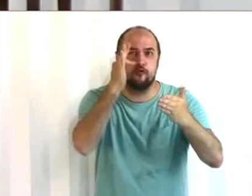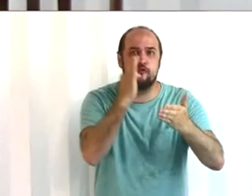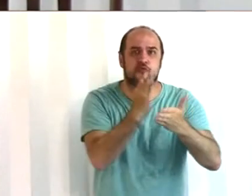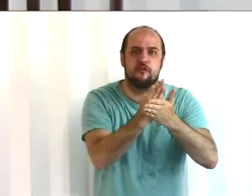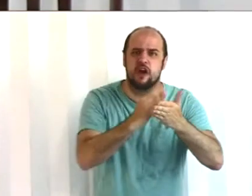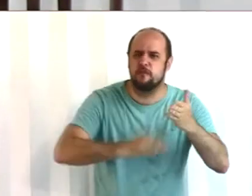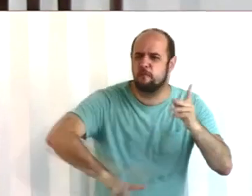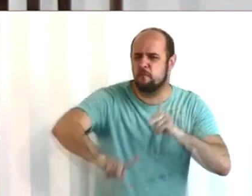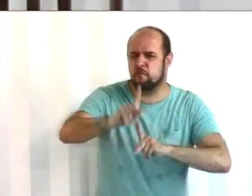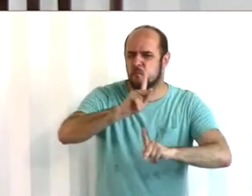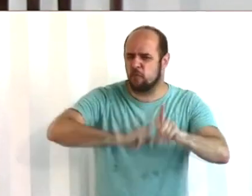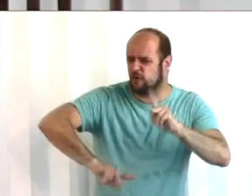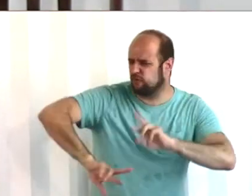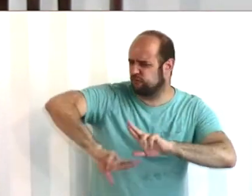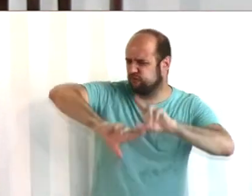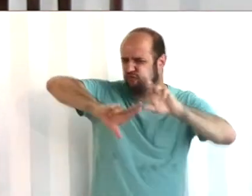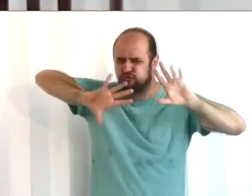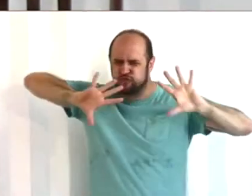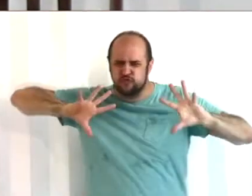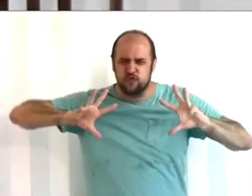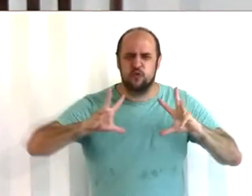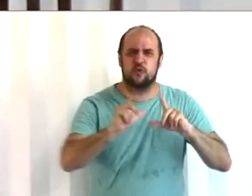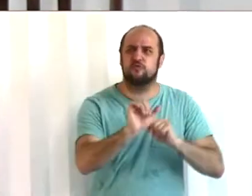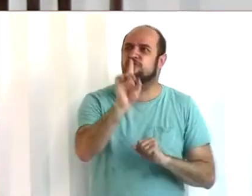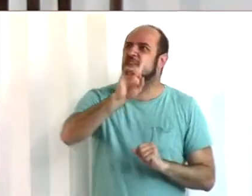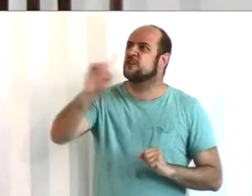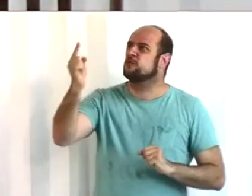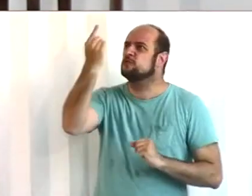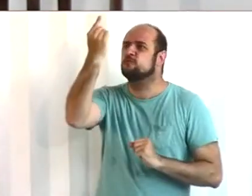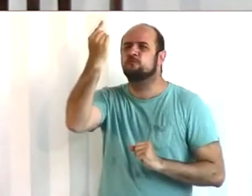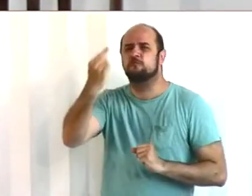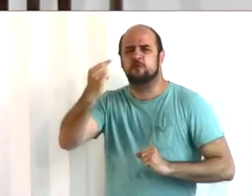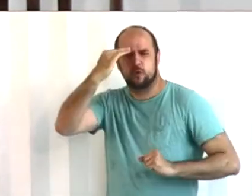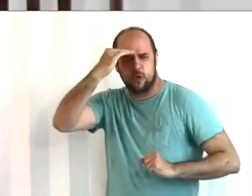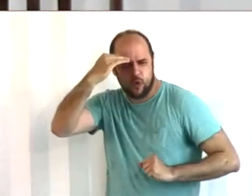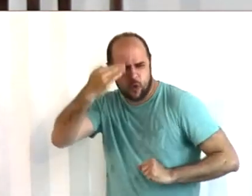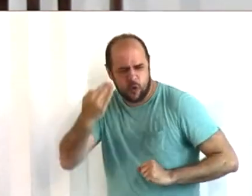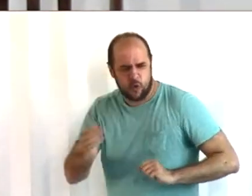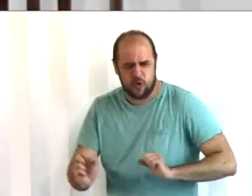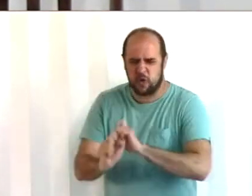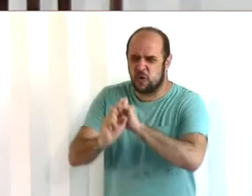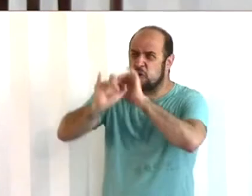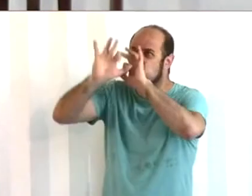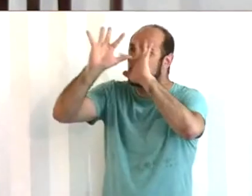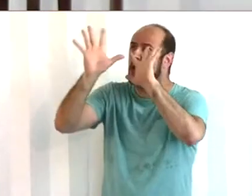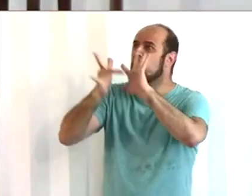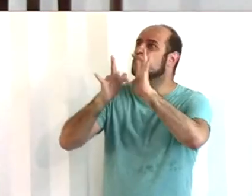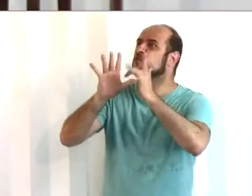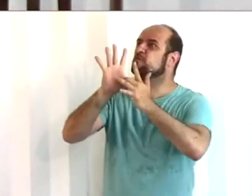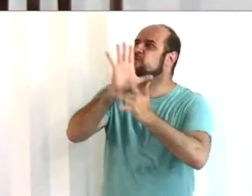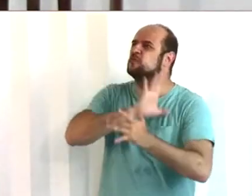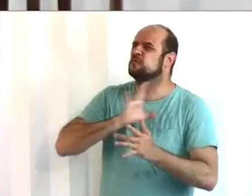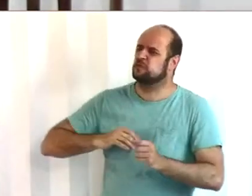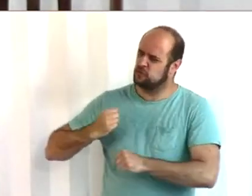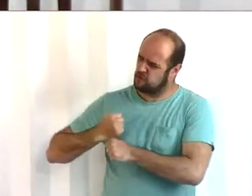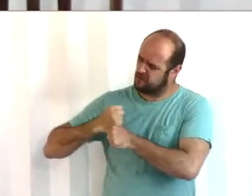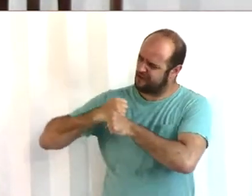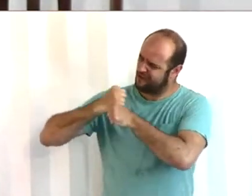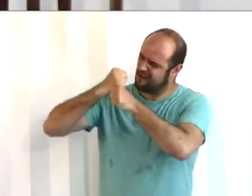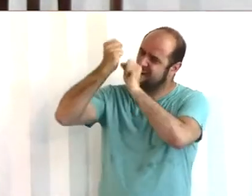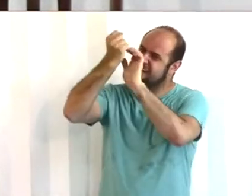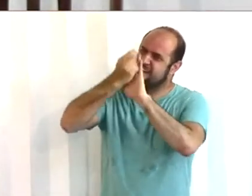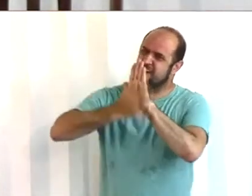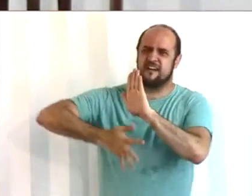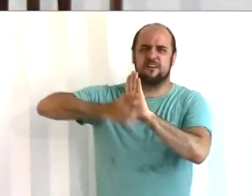entre todas as nações. Ao Deus único e sábio seja dada glória por meio de Jesus Cristo, pelos séculos